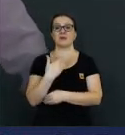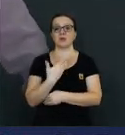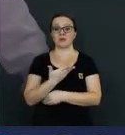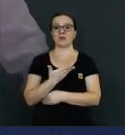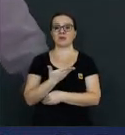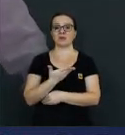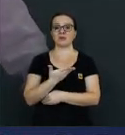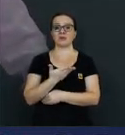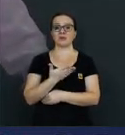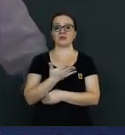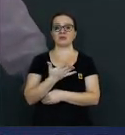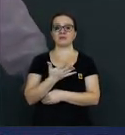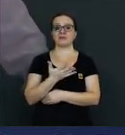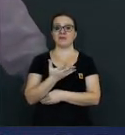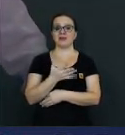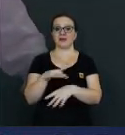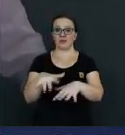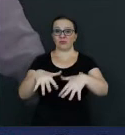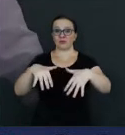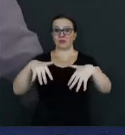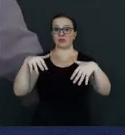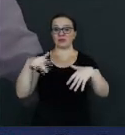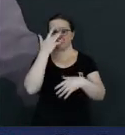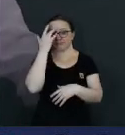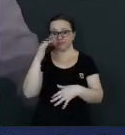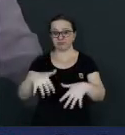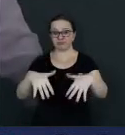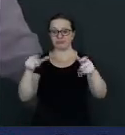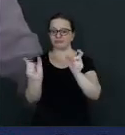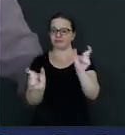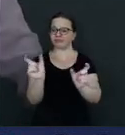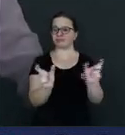aglomeração, tá, irmãos? Procurar fazer o melhor possível.